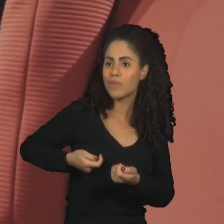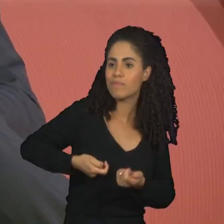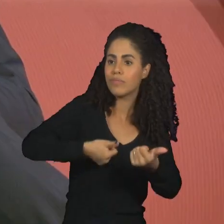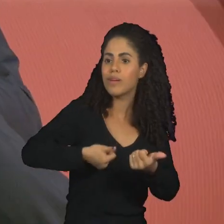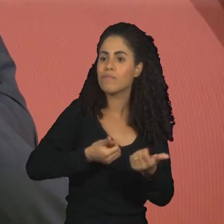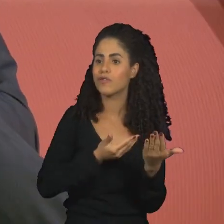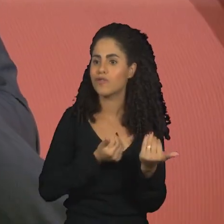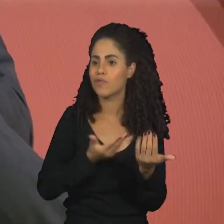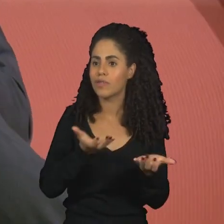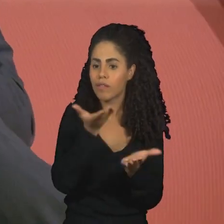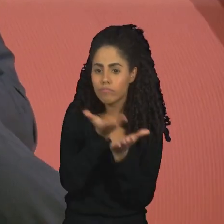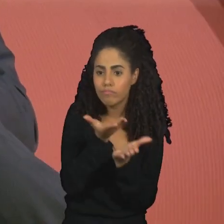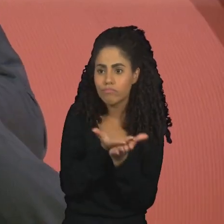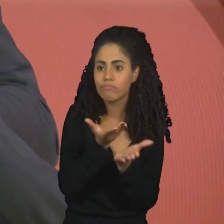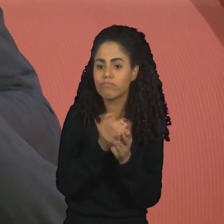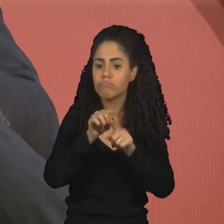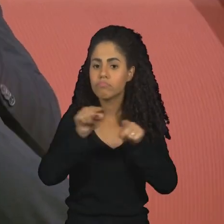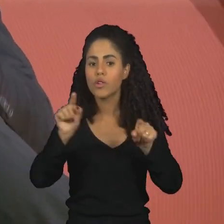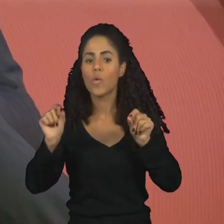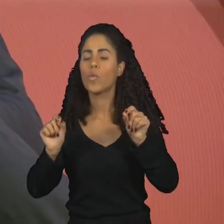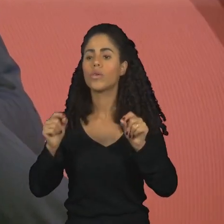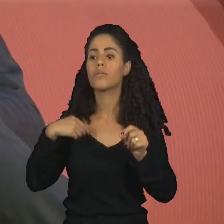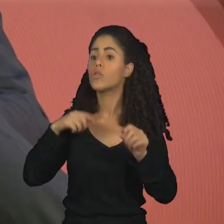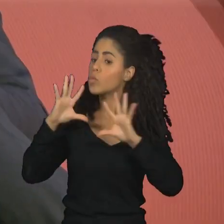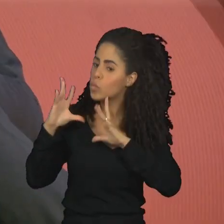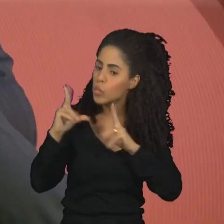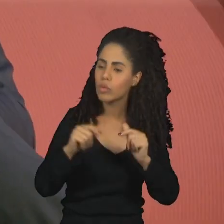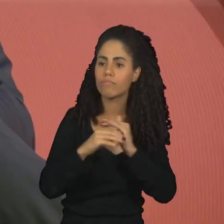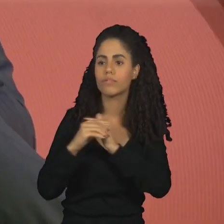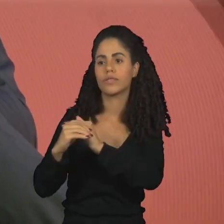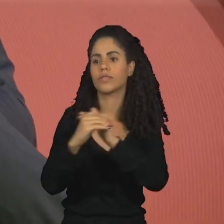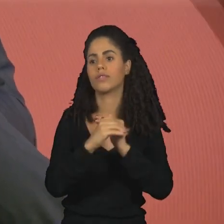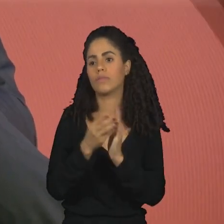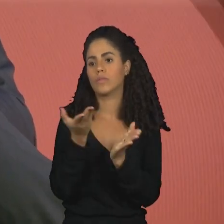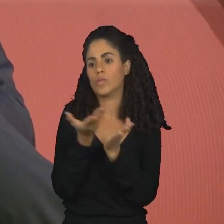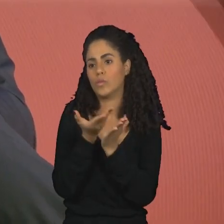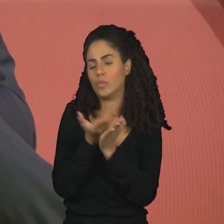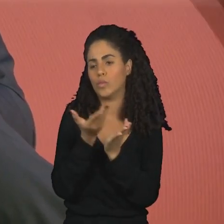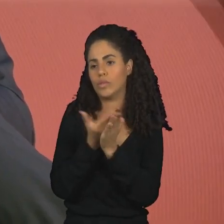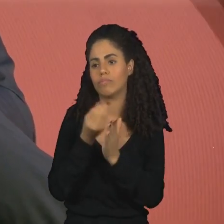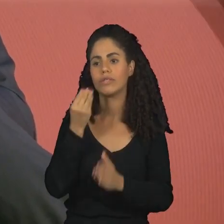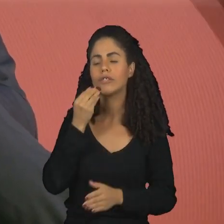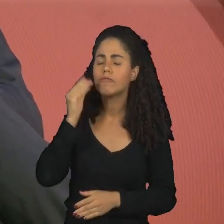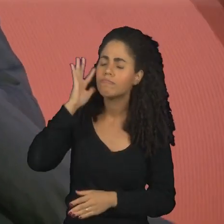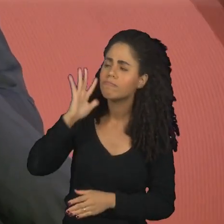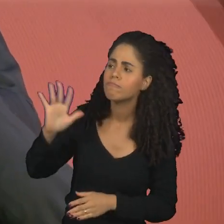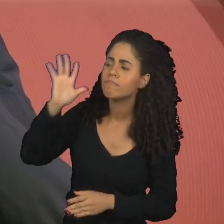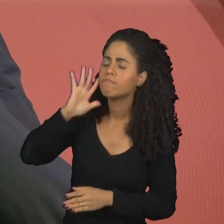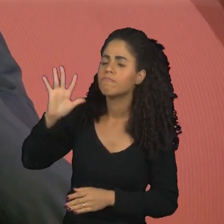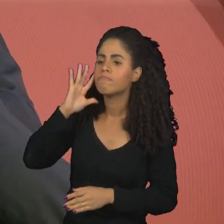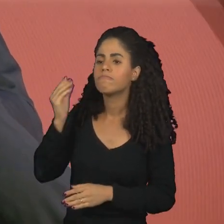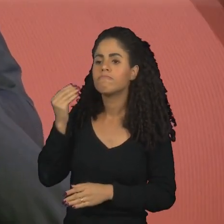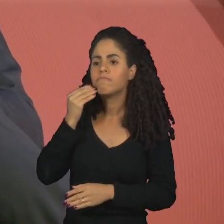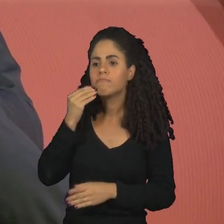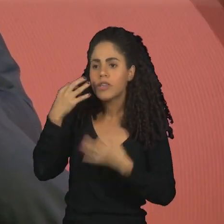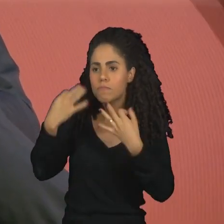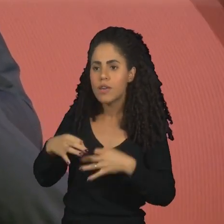jovens, de maneira que ninguém deixe de estudar, de realizar seu sonho, de encontrar o seu talento, investir